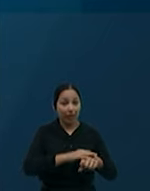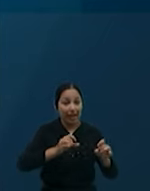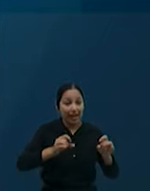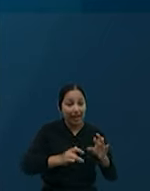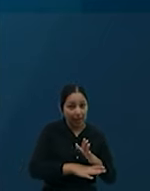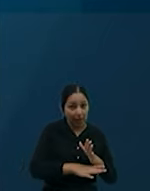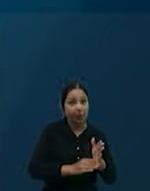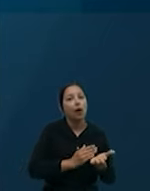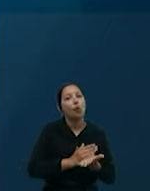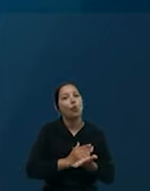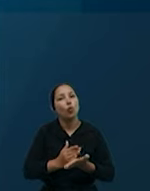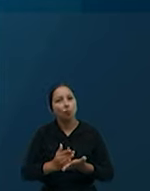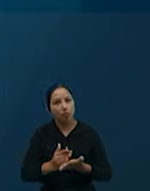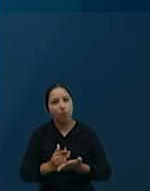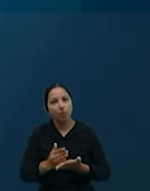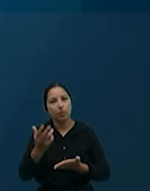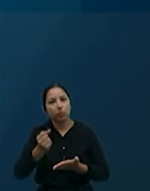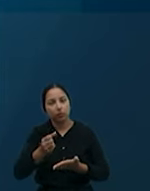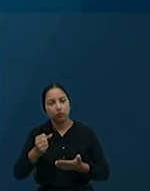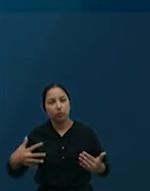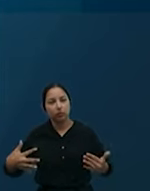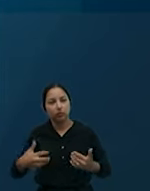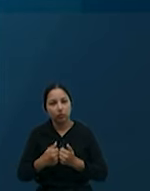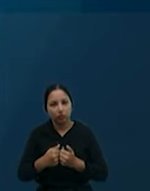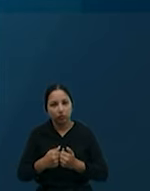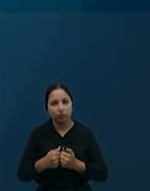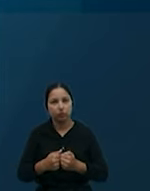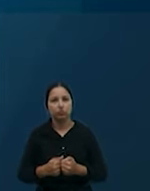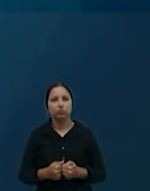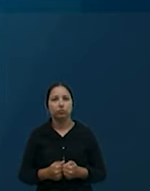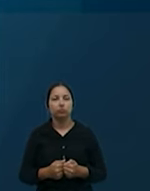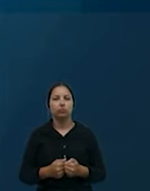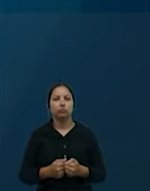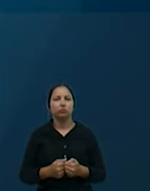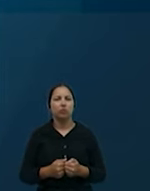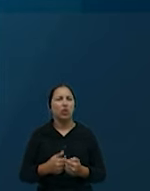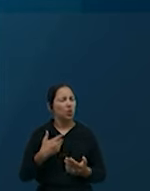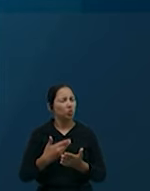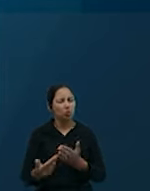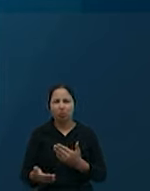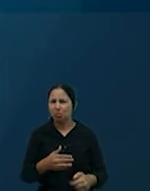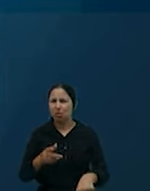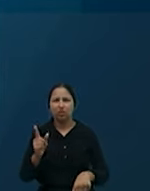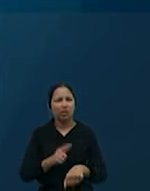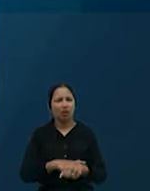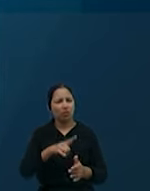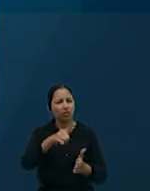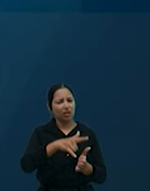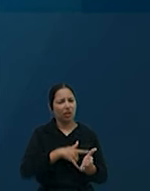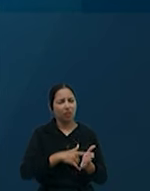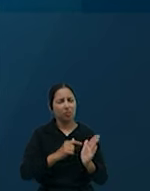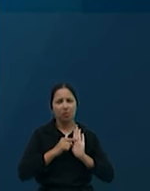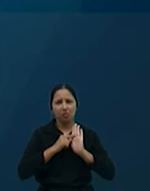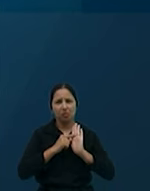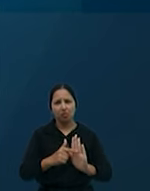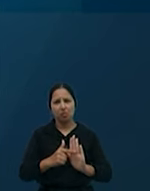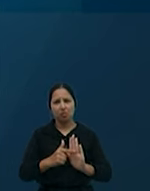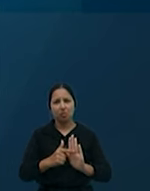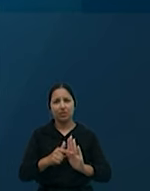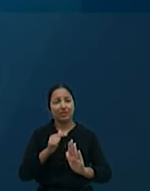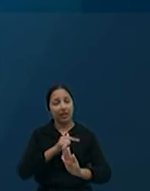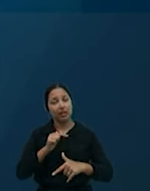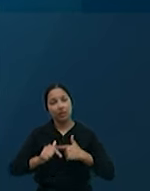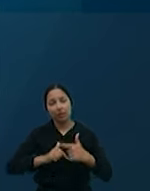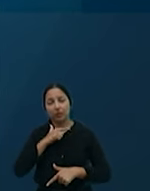vem aos autos a prova da redução na capacidade de trabalho. E essa decisão, excelências, é de